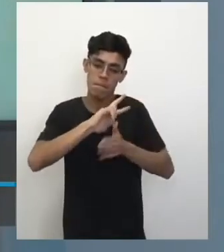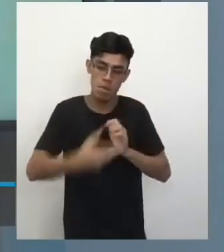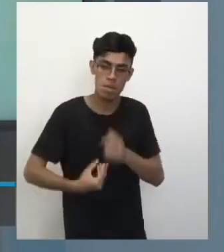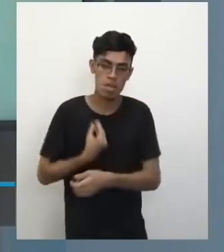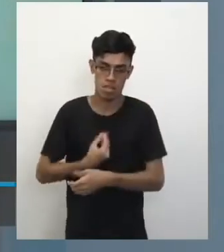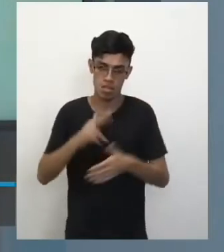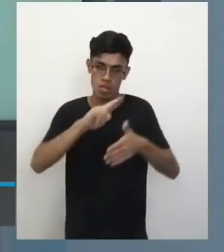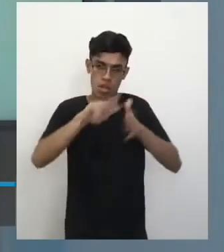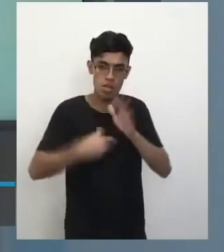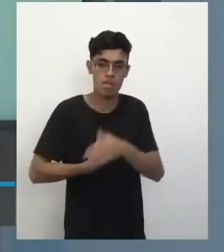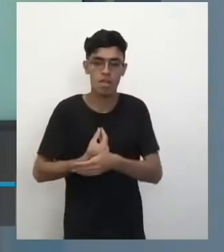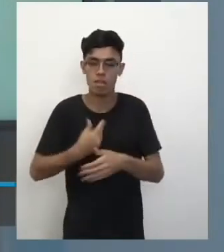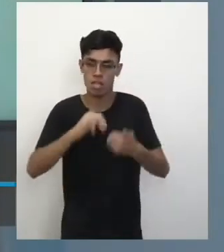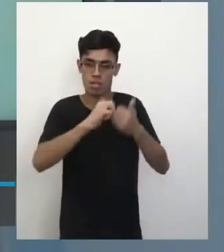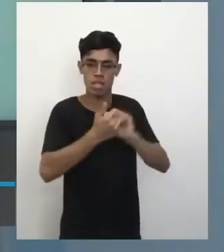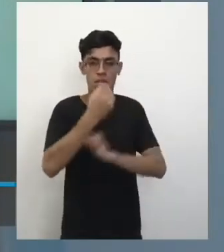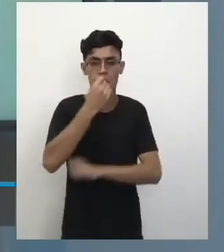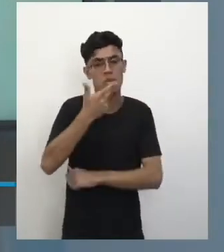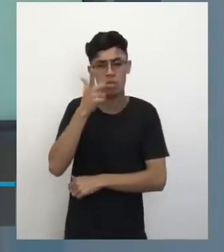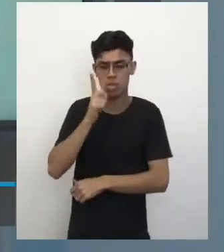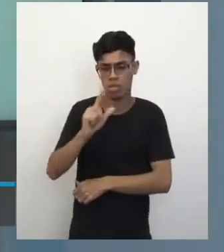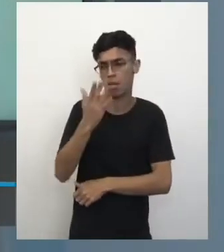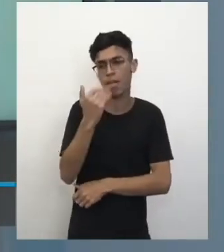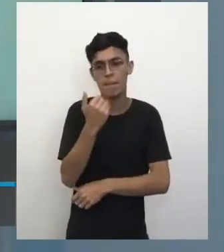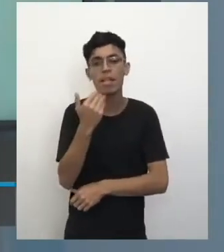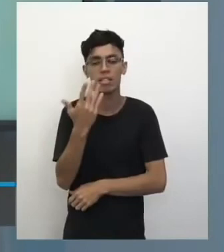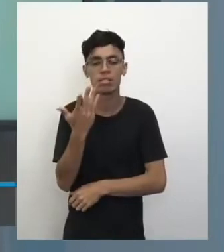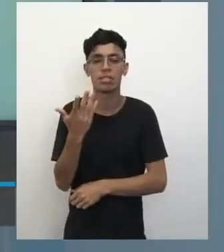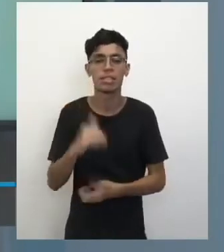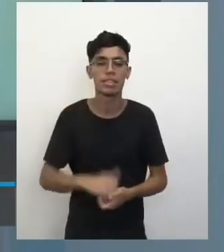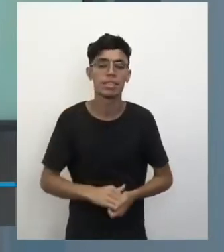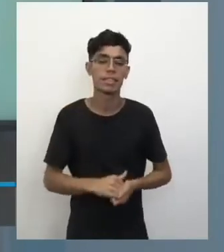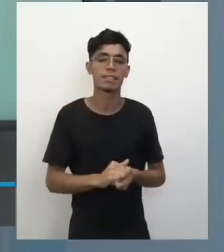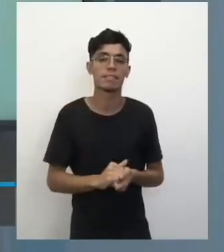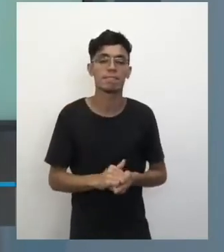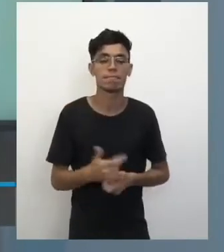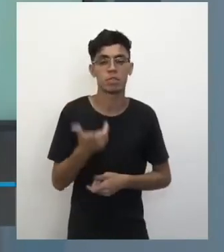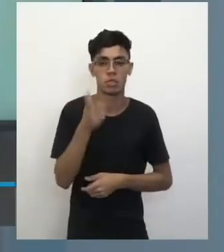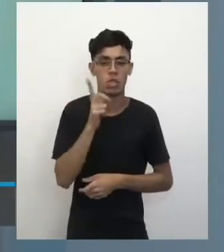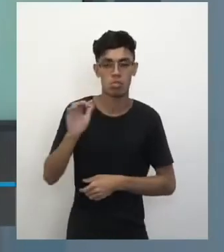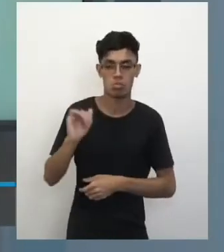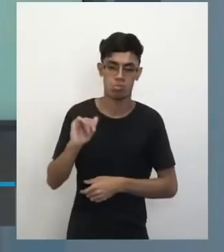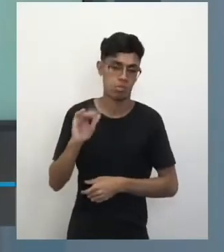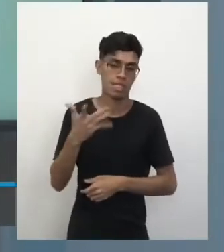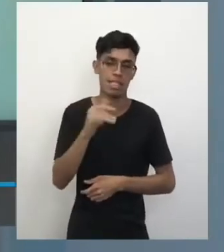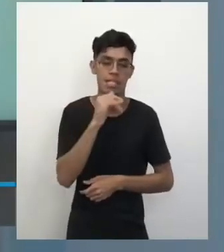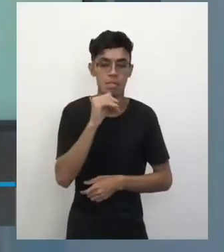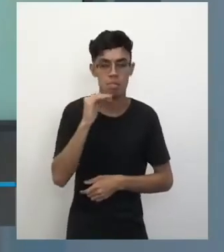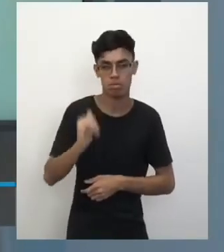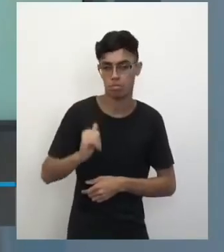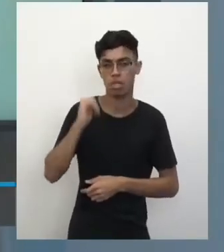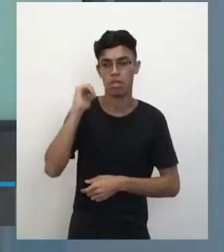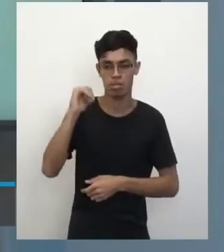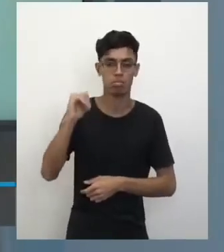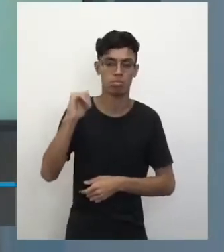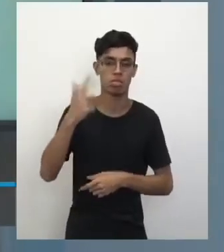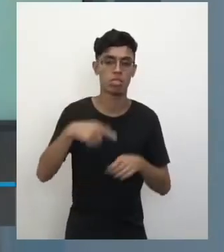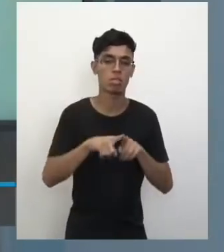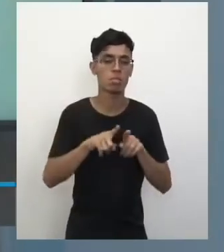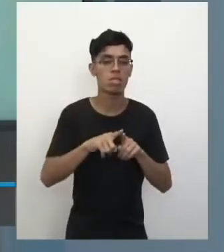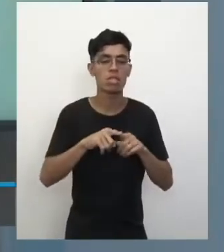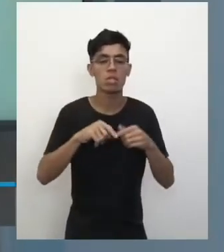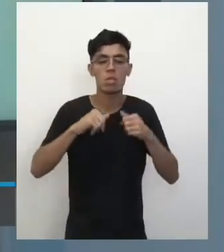adaptado, ele consegue alimento, ele consegue atingir a maturidade sexual, né, a idade adulta, e consegue